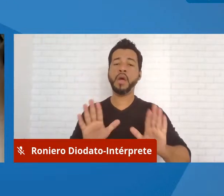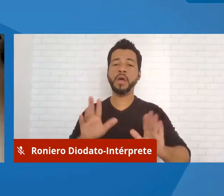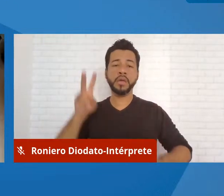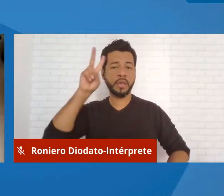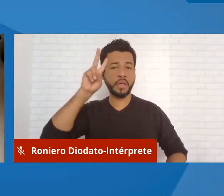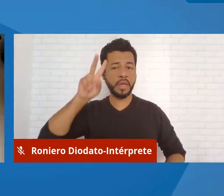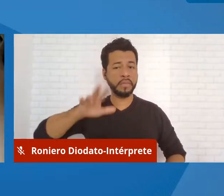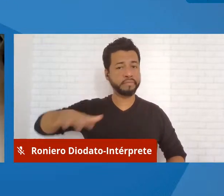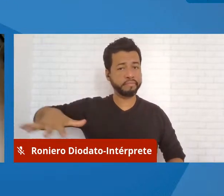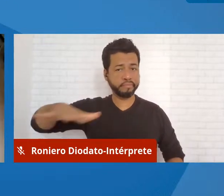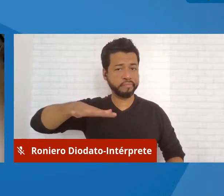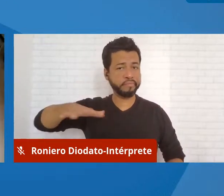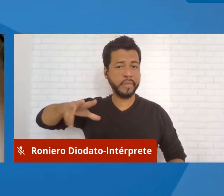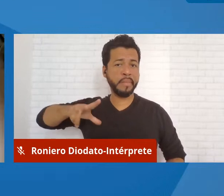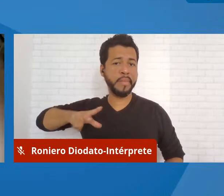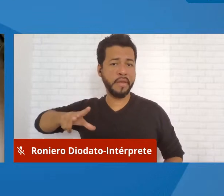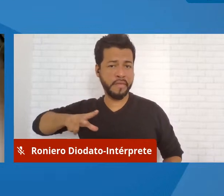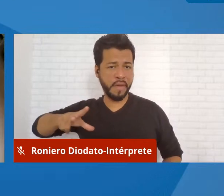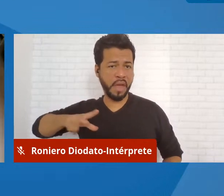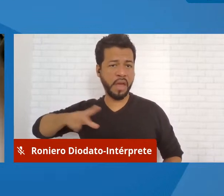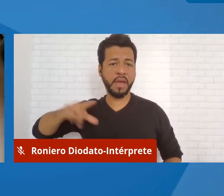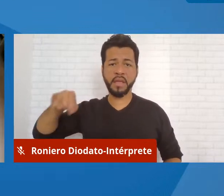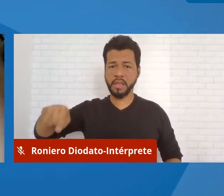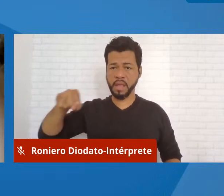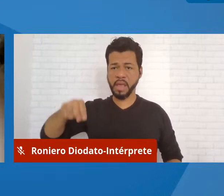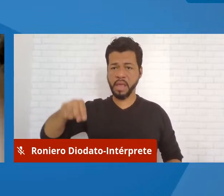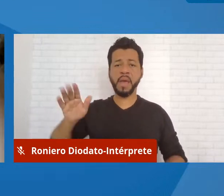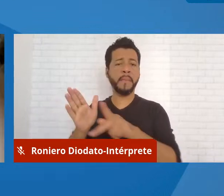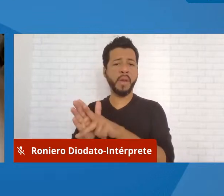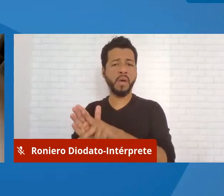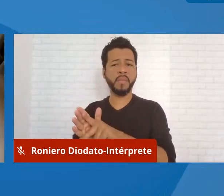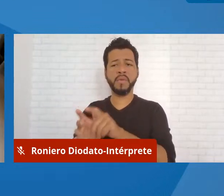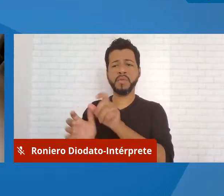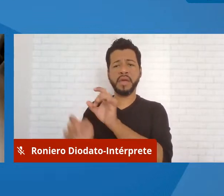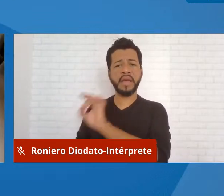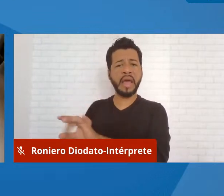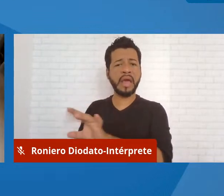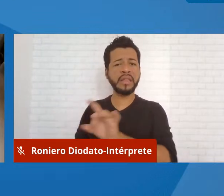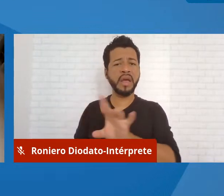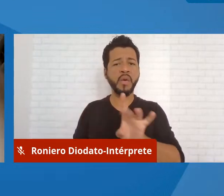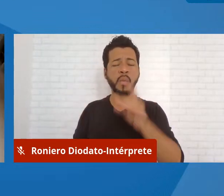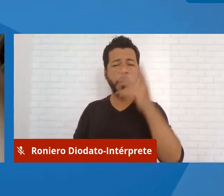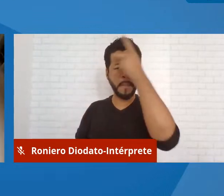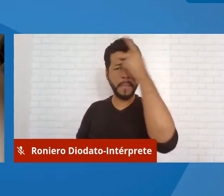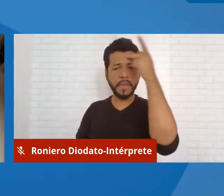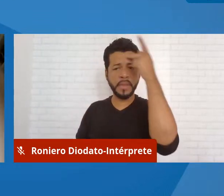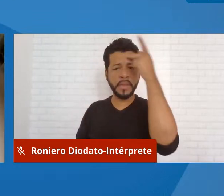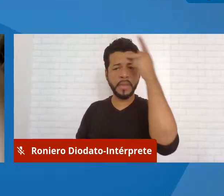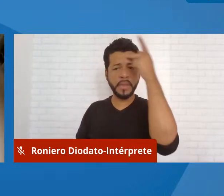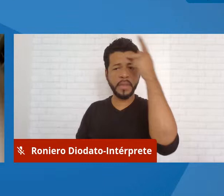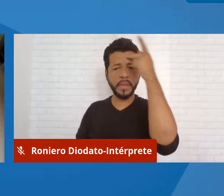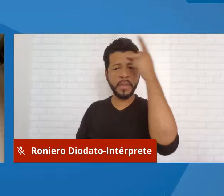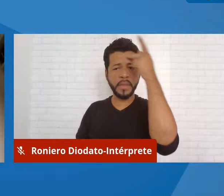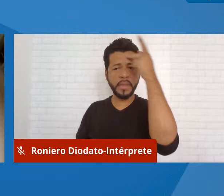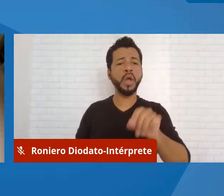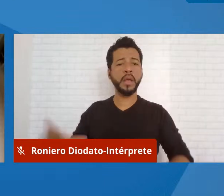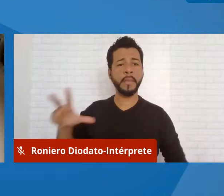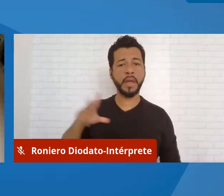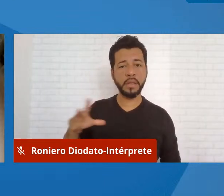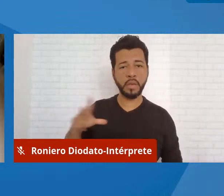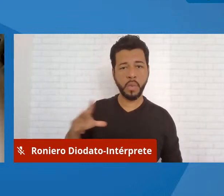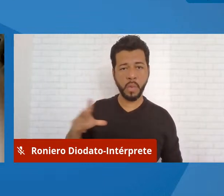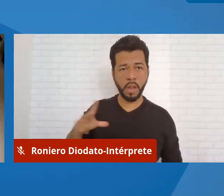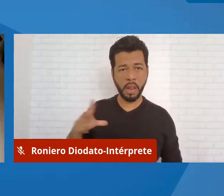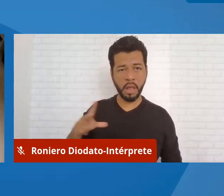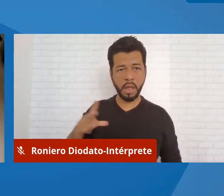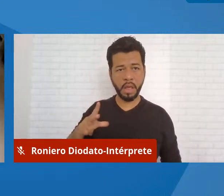gente valoriza, a esfera da liberdade individual, a esfera em que as pessoas fazem suas escolhas privadas. A esfera do neoliberalismo, na verdade, é a